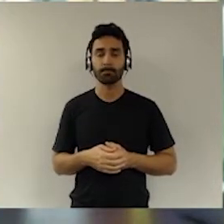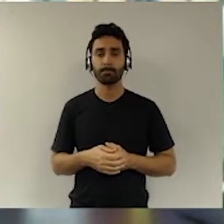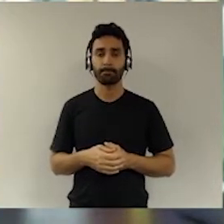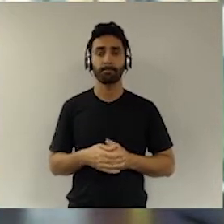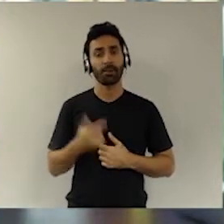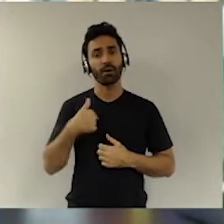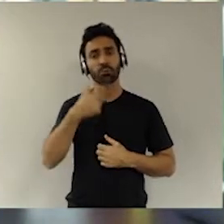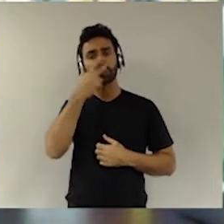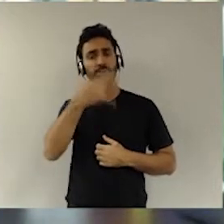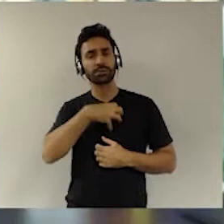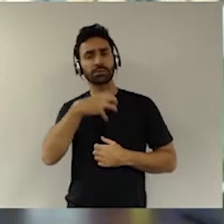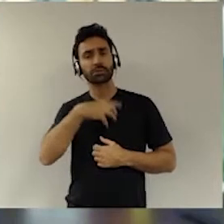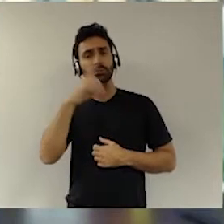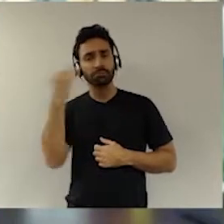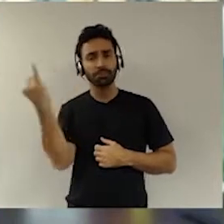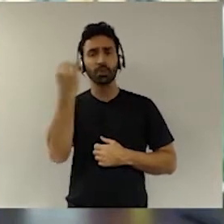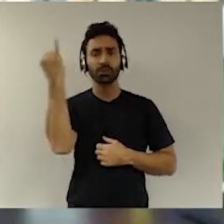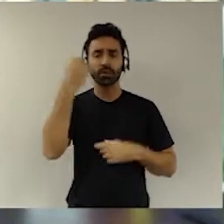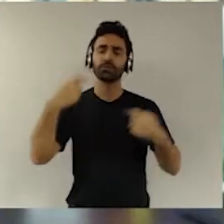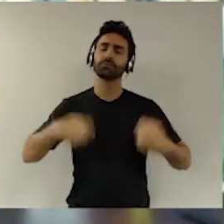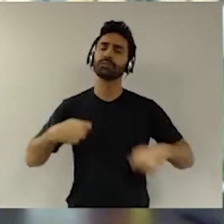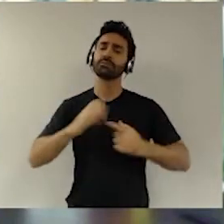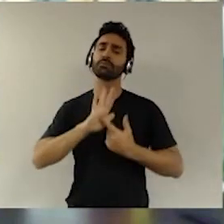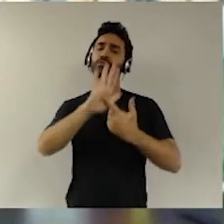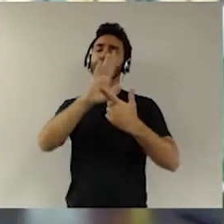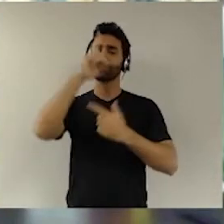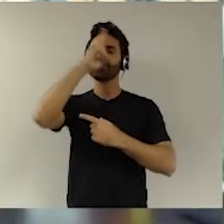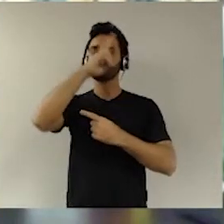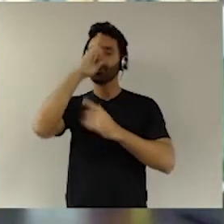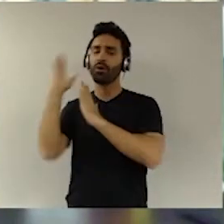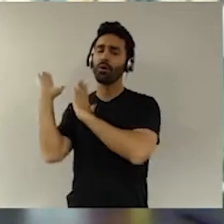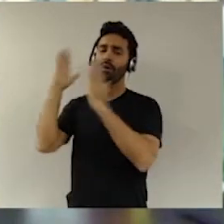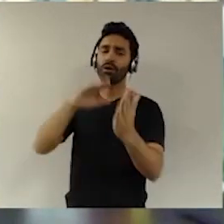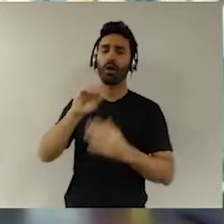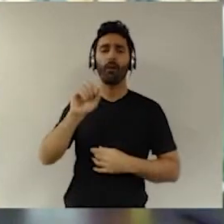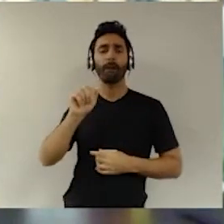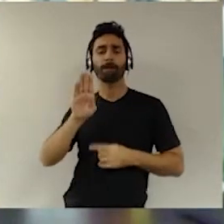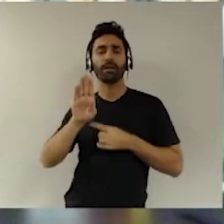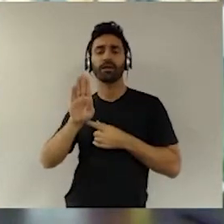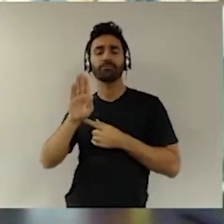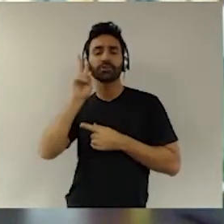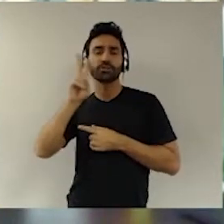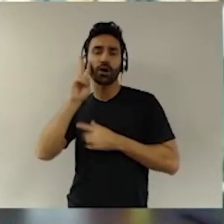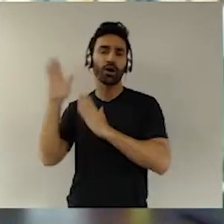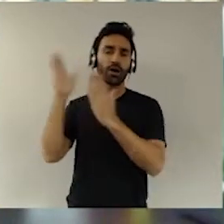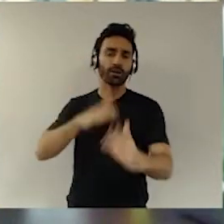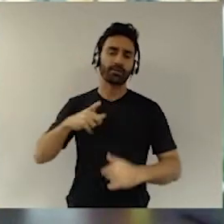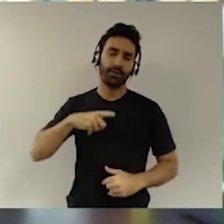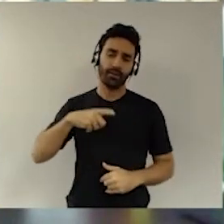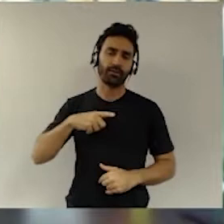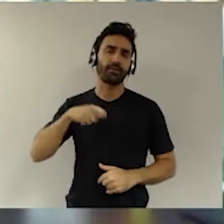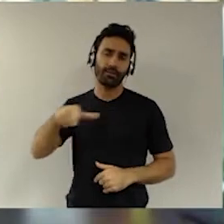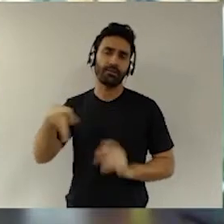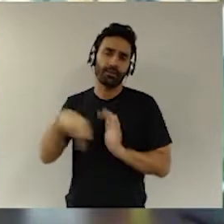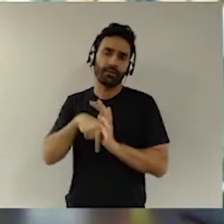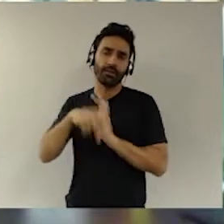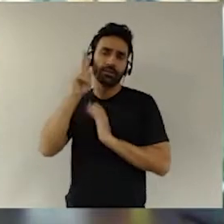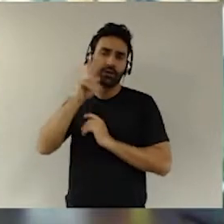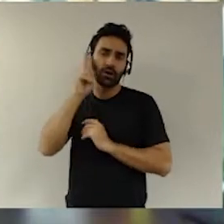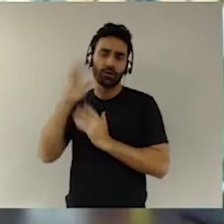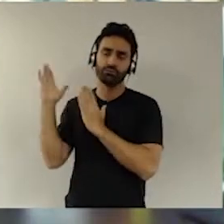é importante ressaltar a história da OAB. A OAB tem uma história